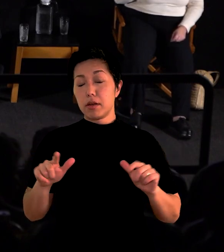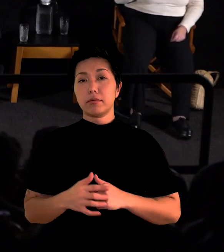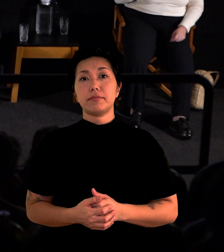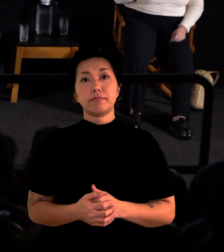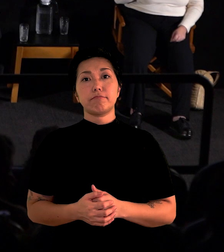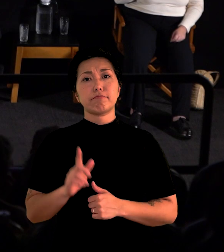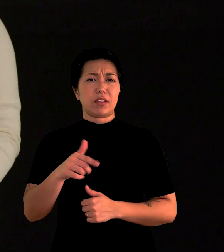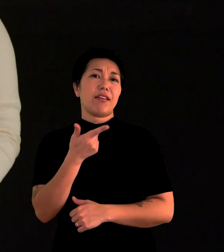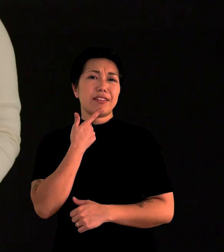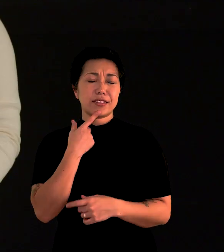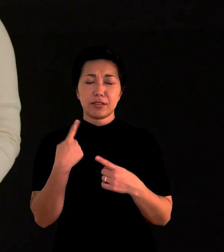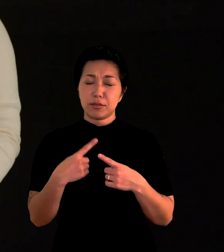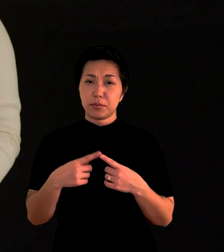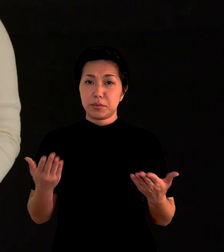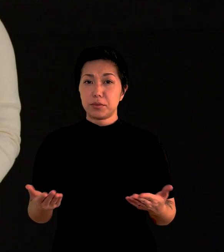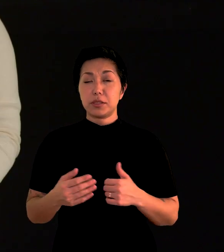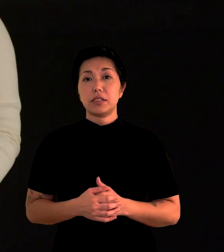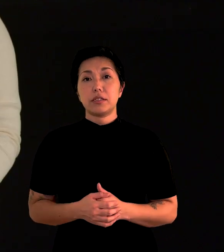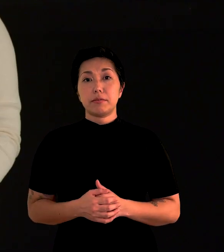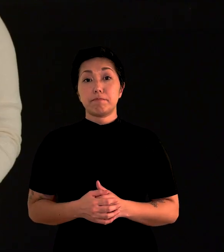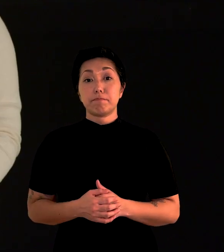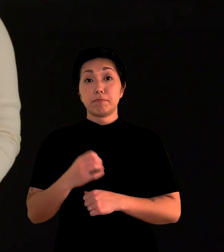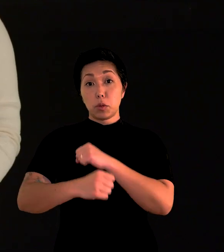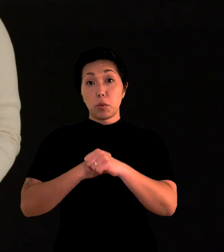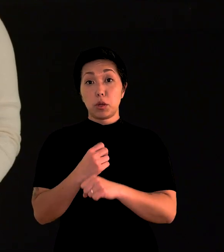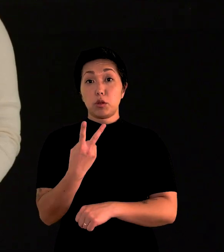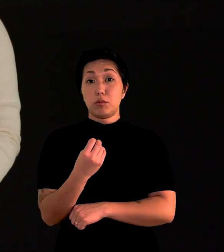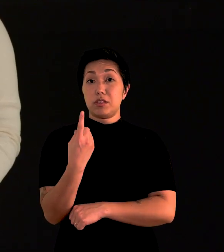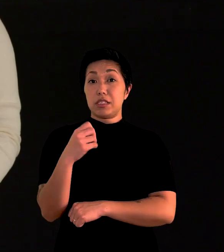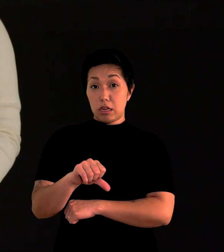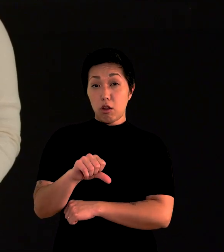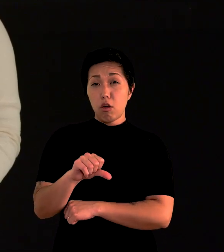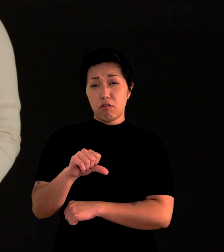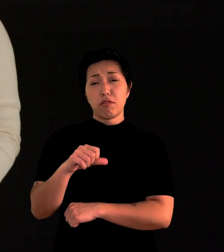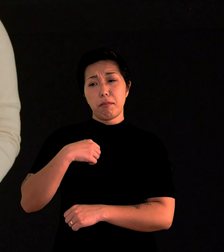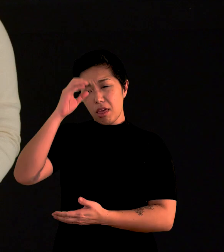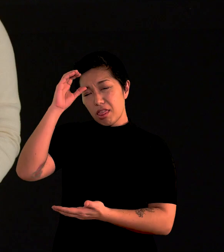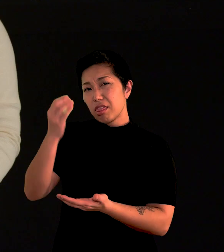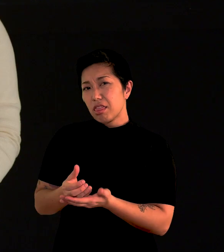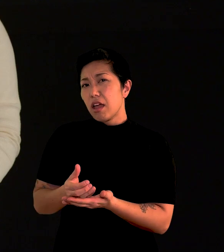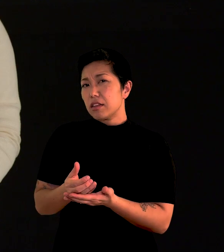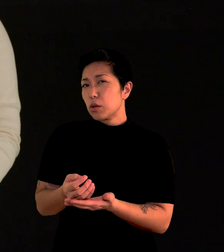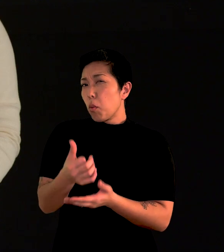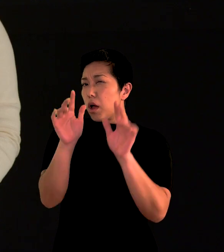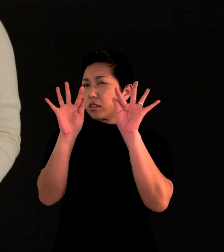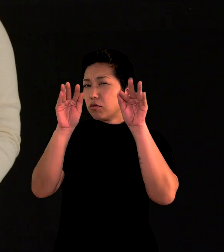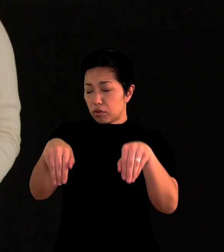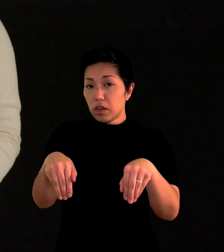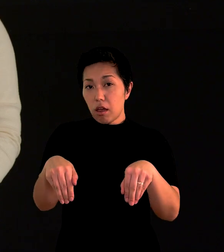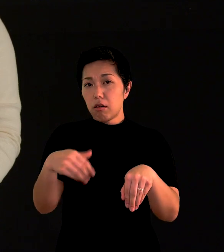a questão da energia limpa é engraçado, porque em 2019, quando eu estava fechando a